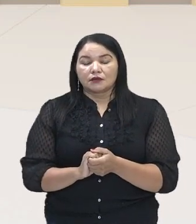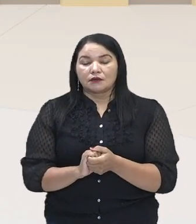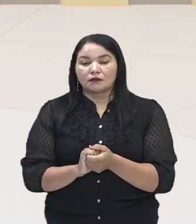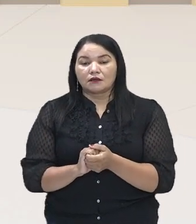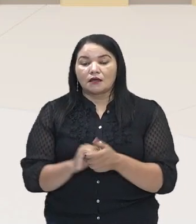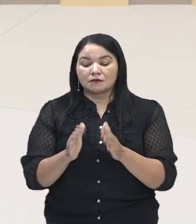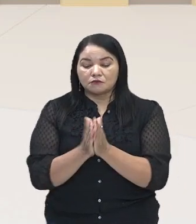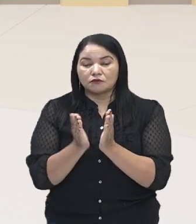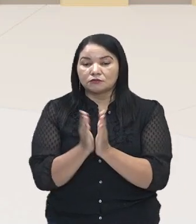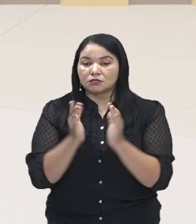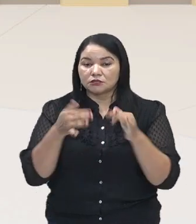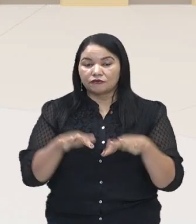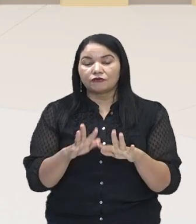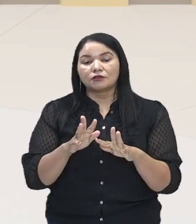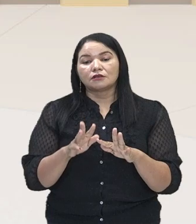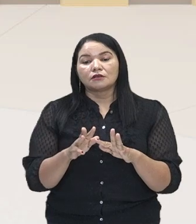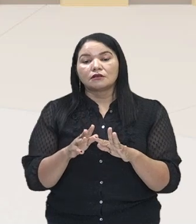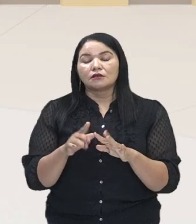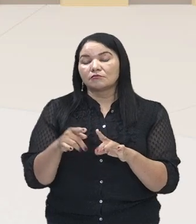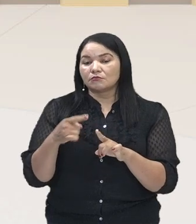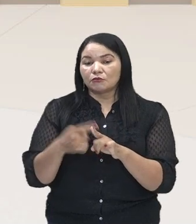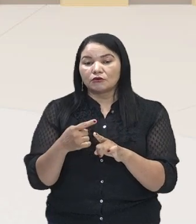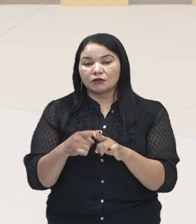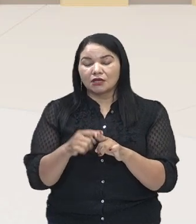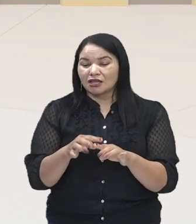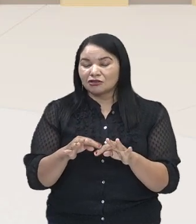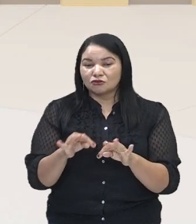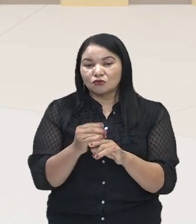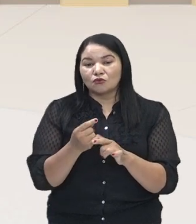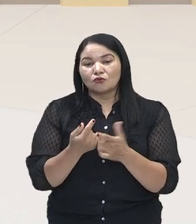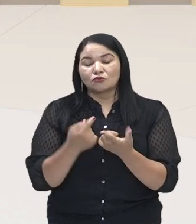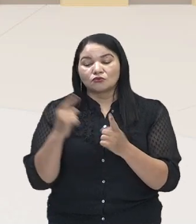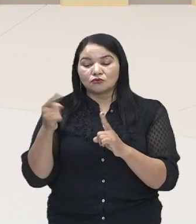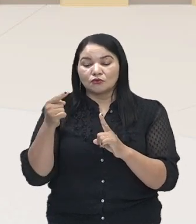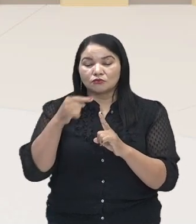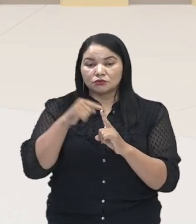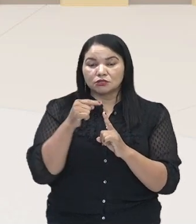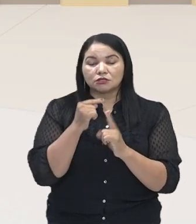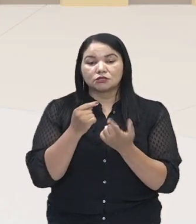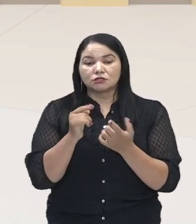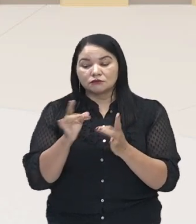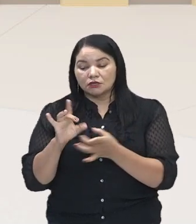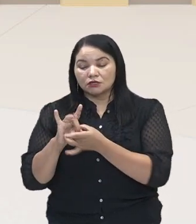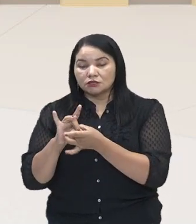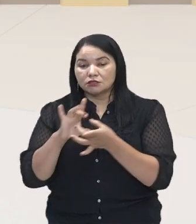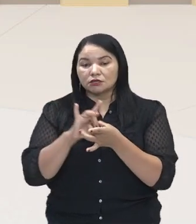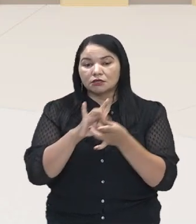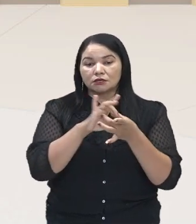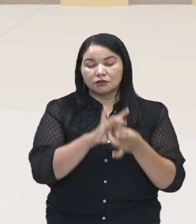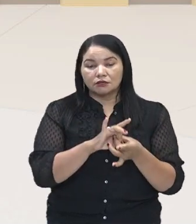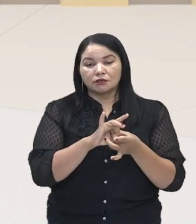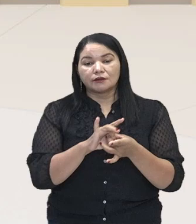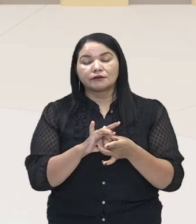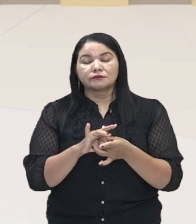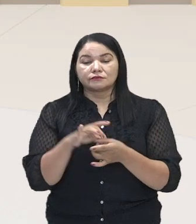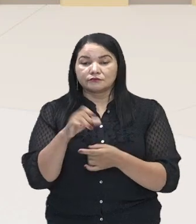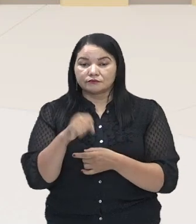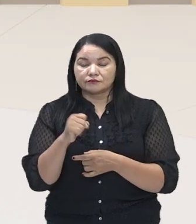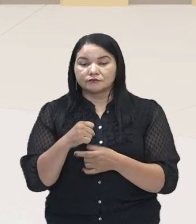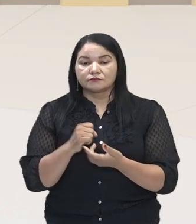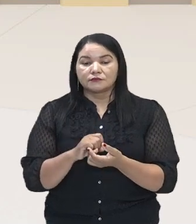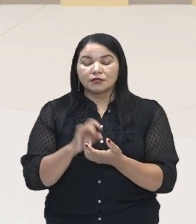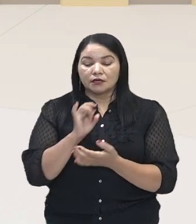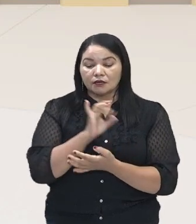da pobreza, porque todos esses objetivos eles estão interligados de alguma forma. Claro, cada